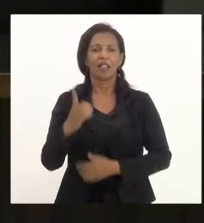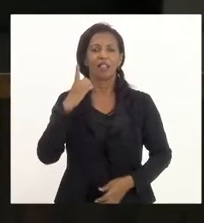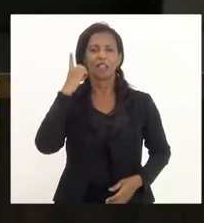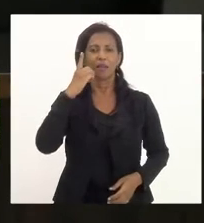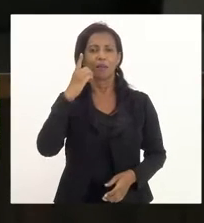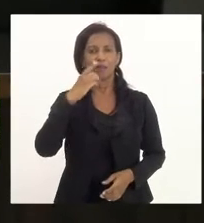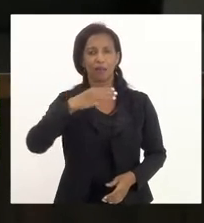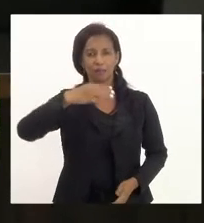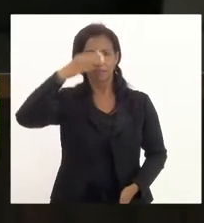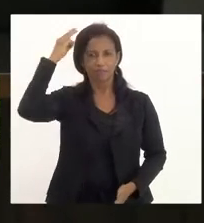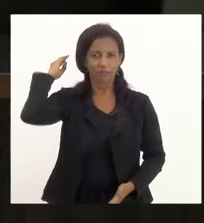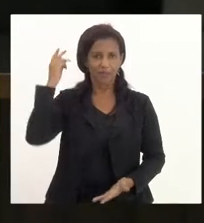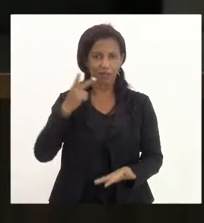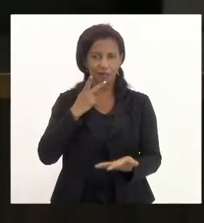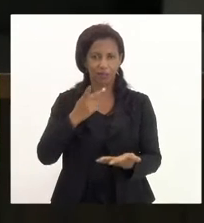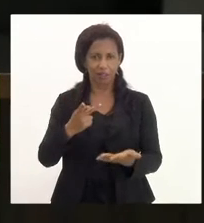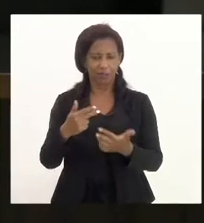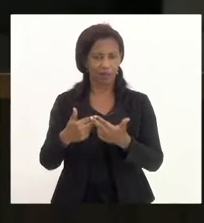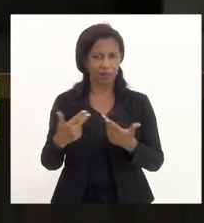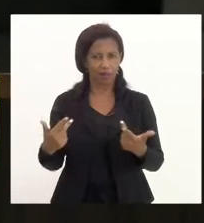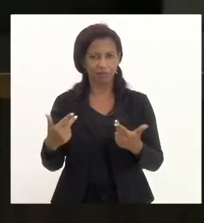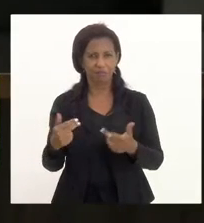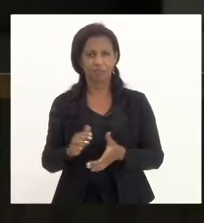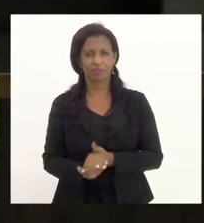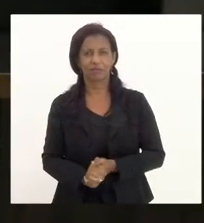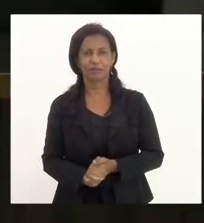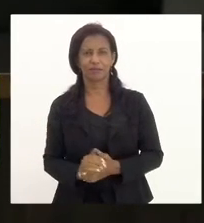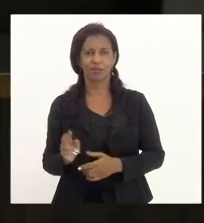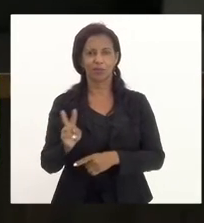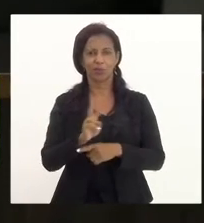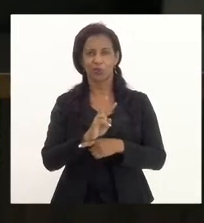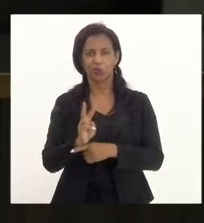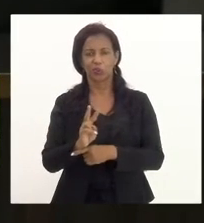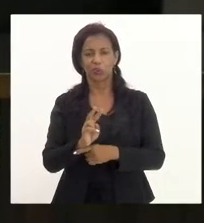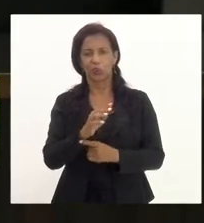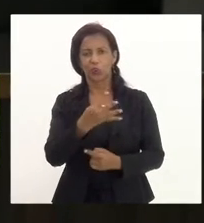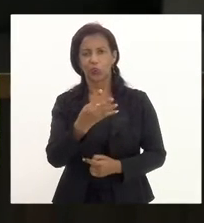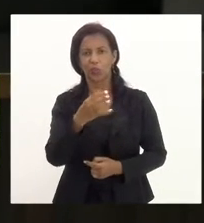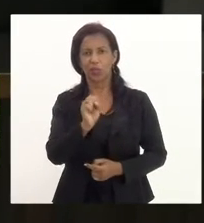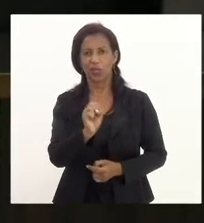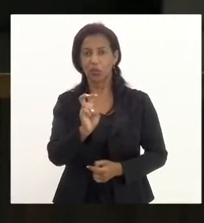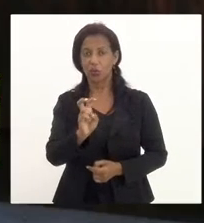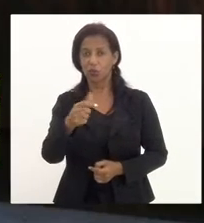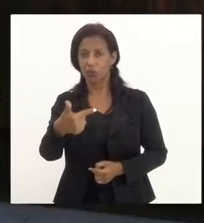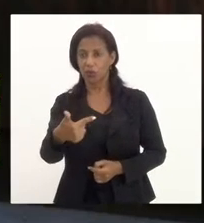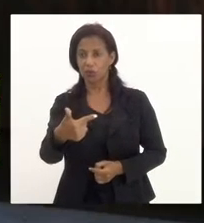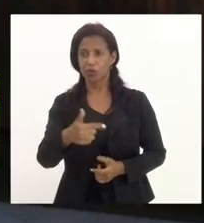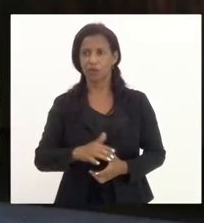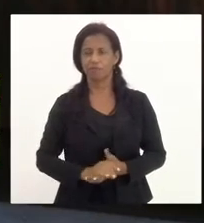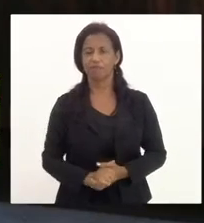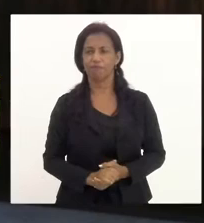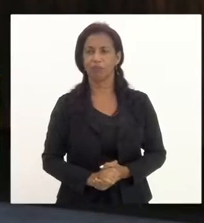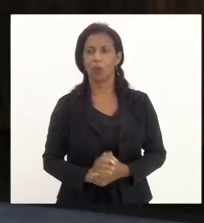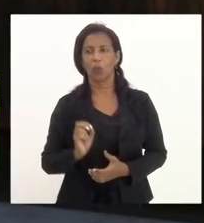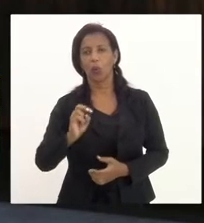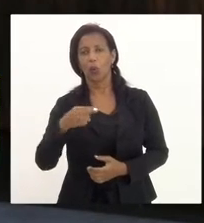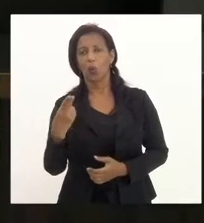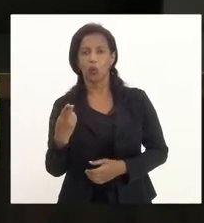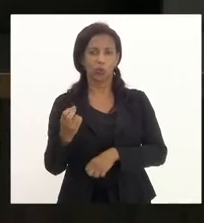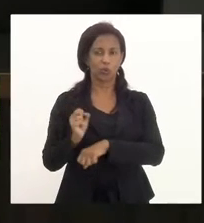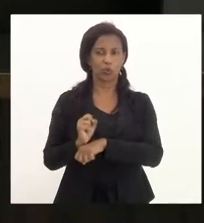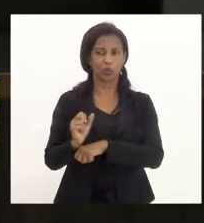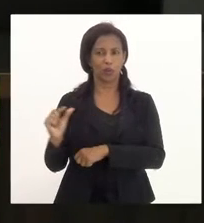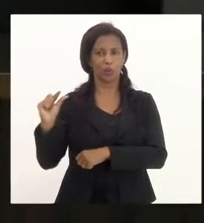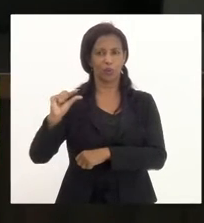Márcio Pacheco Se Quer fazer alguma observação sobre a 48 e 52 e o prefere